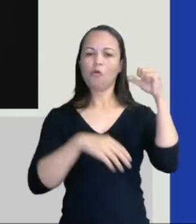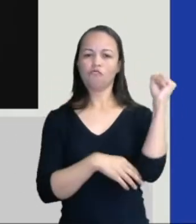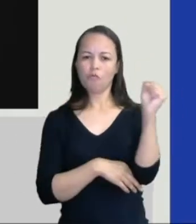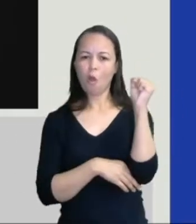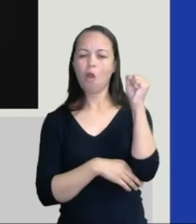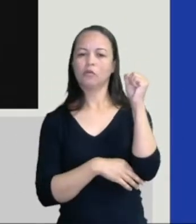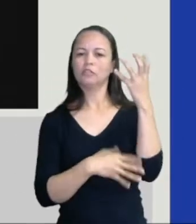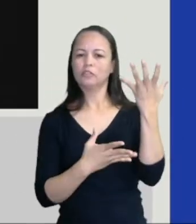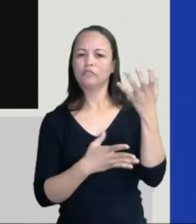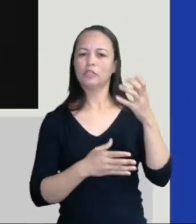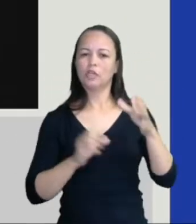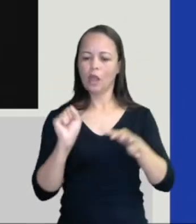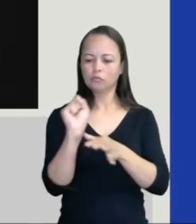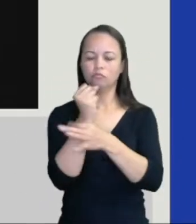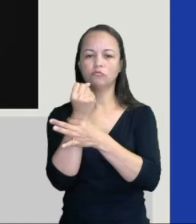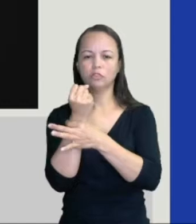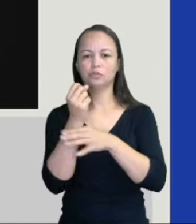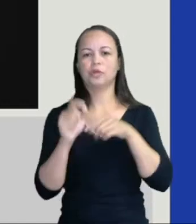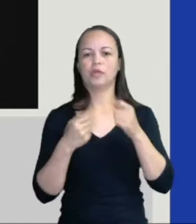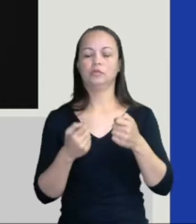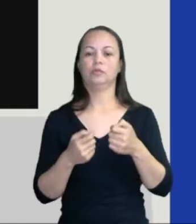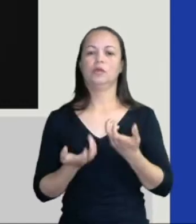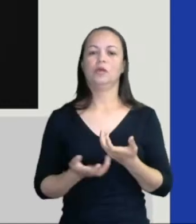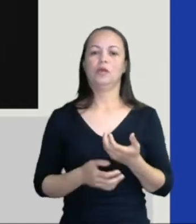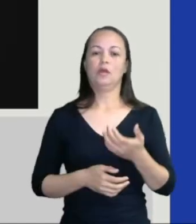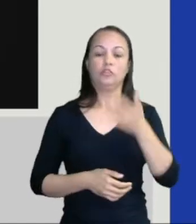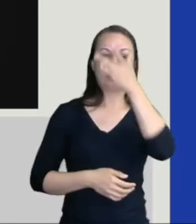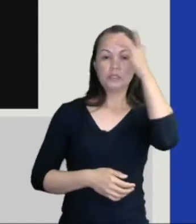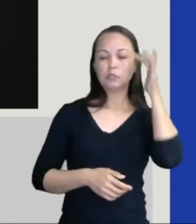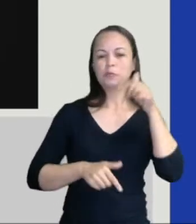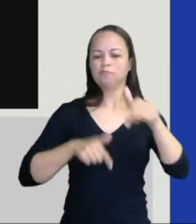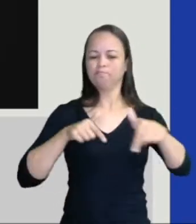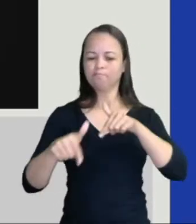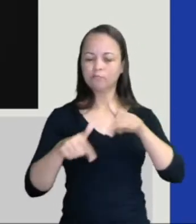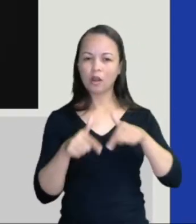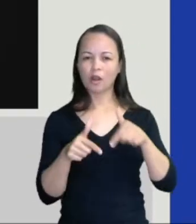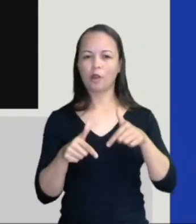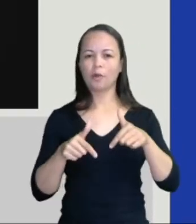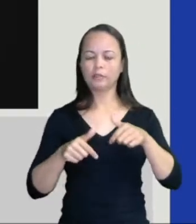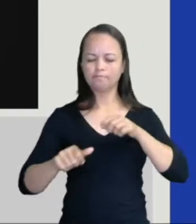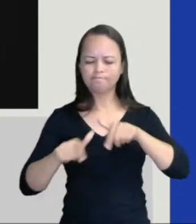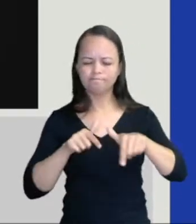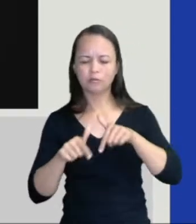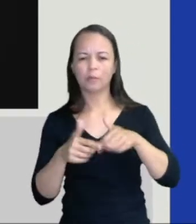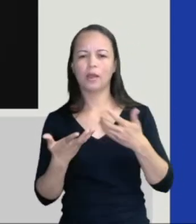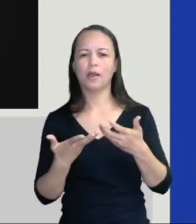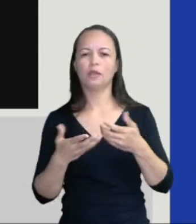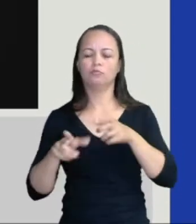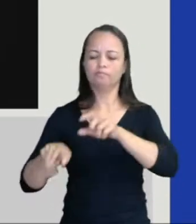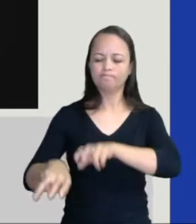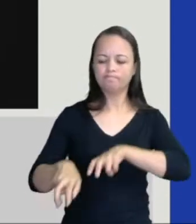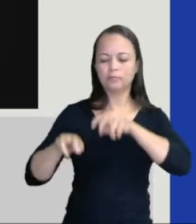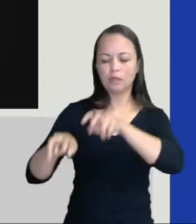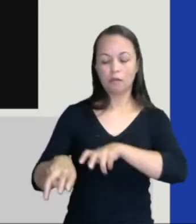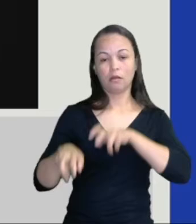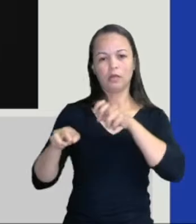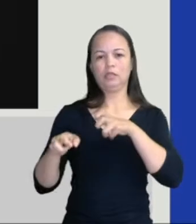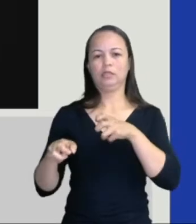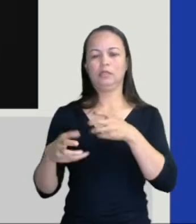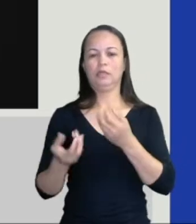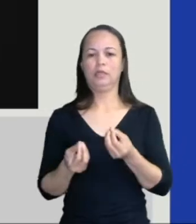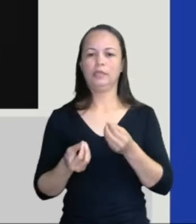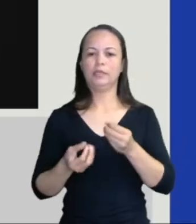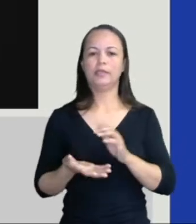segurança, servos presos à terra e ao senhor, trabalho agrícola, subsistência